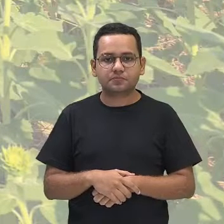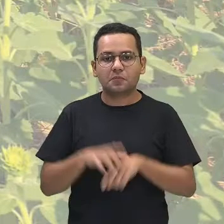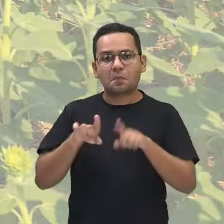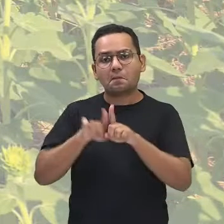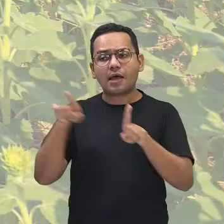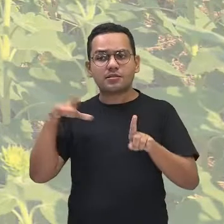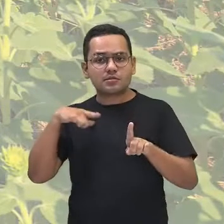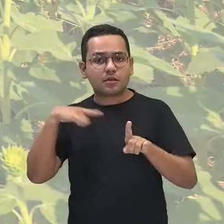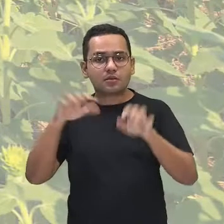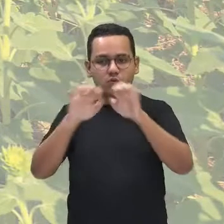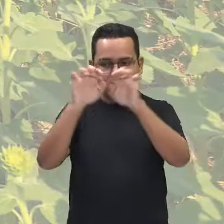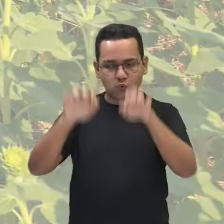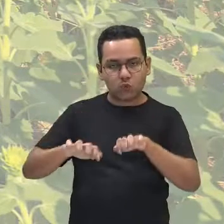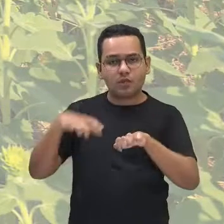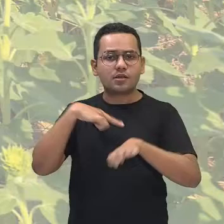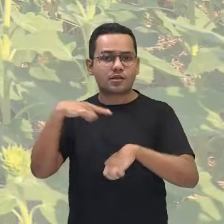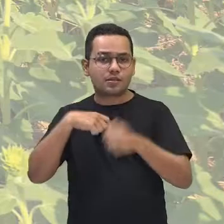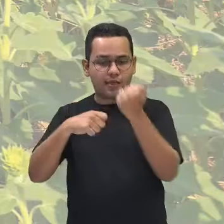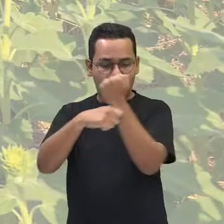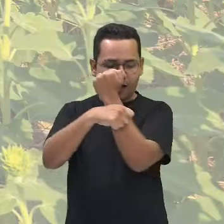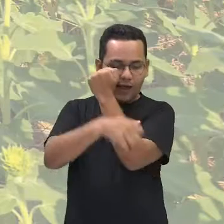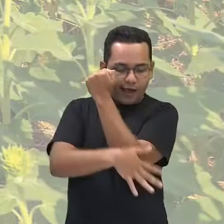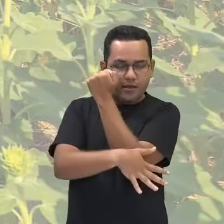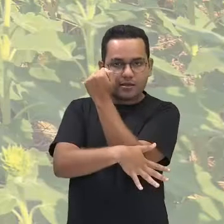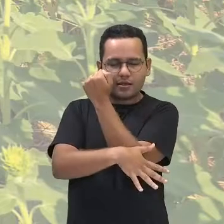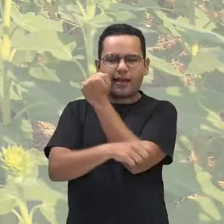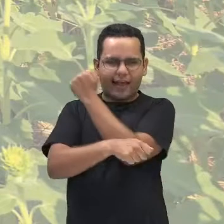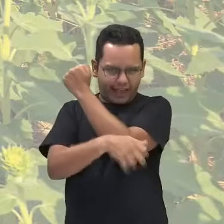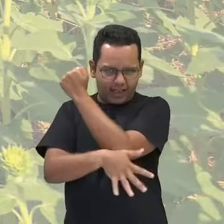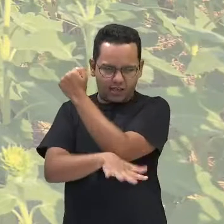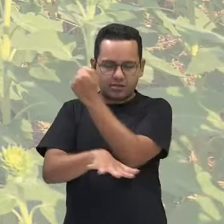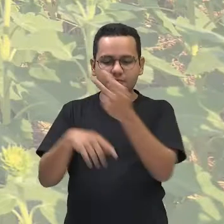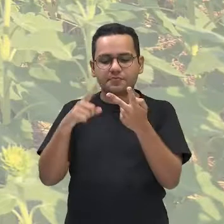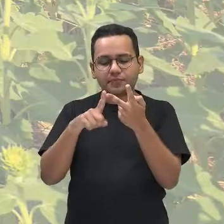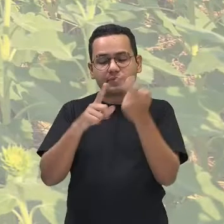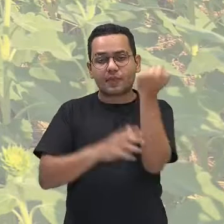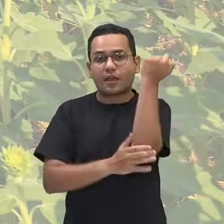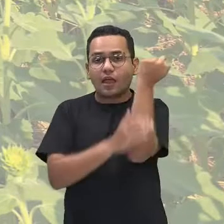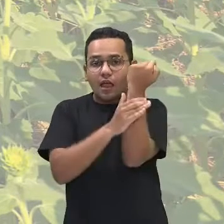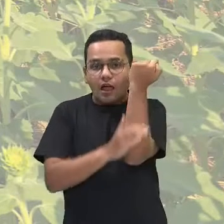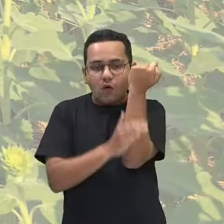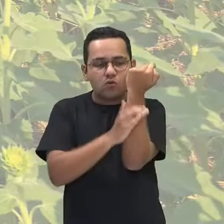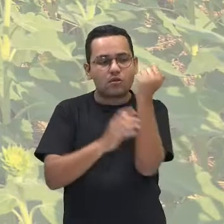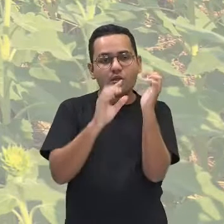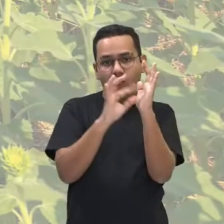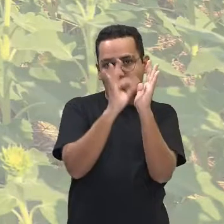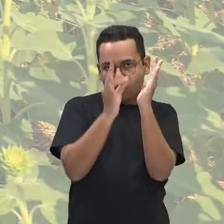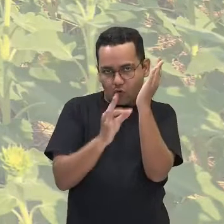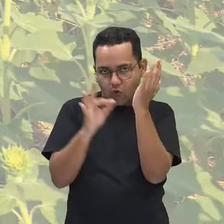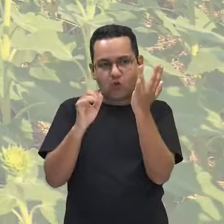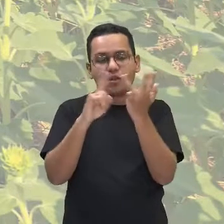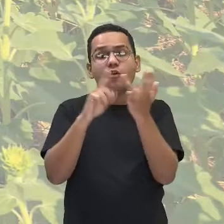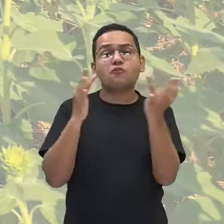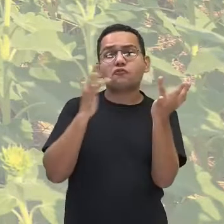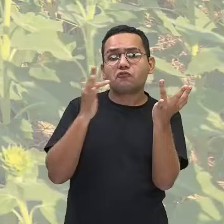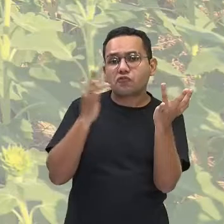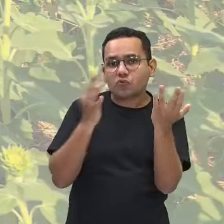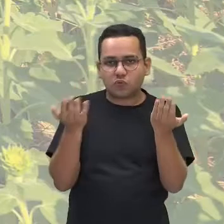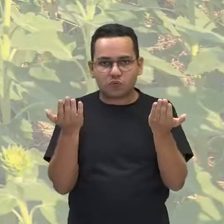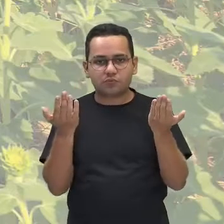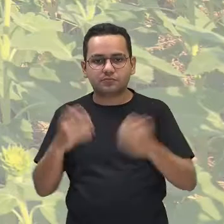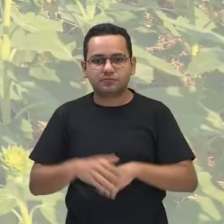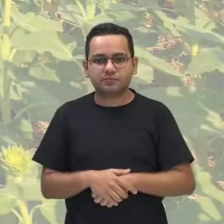raízes, caules, folhas, flores e frutos. No caso